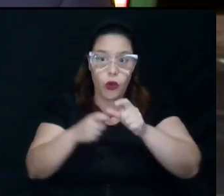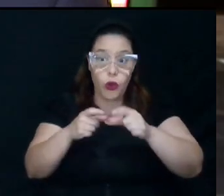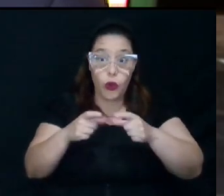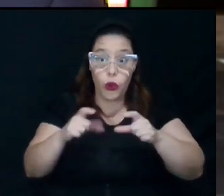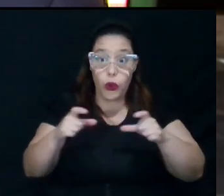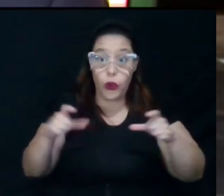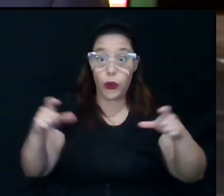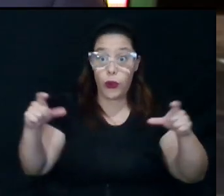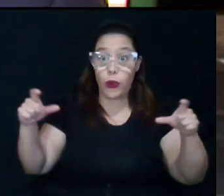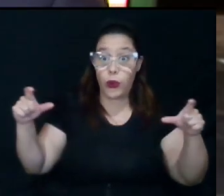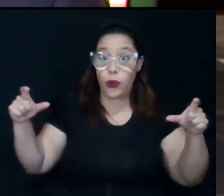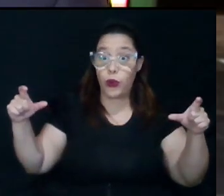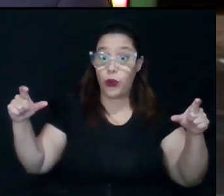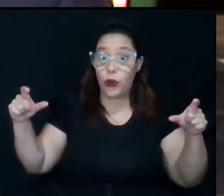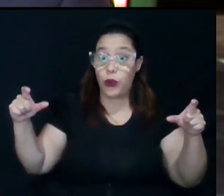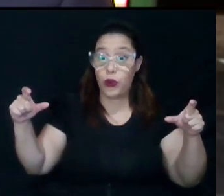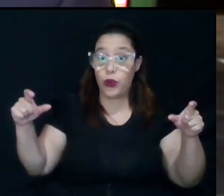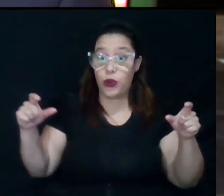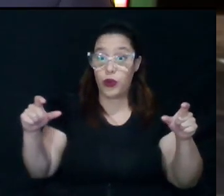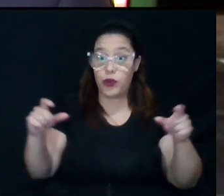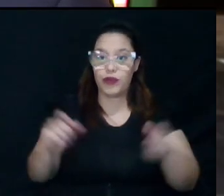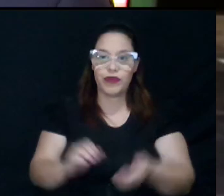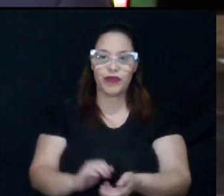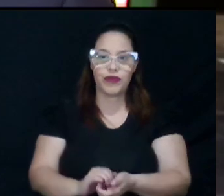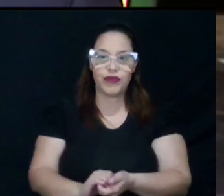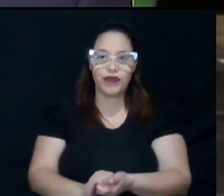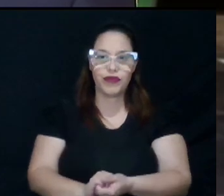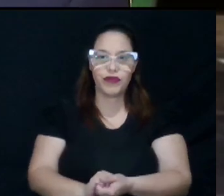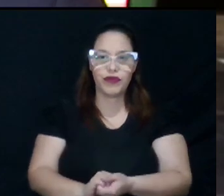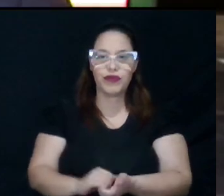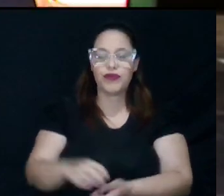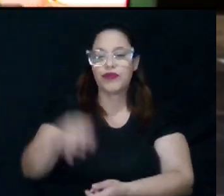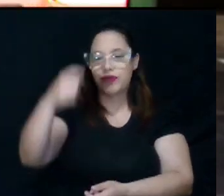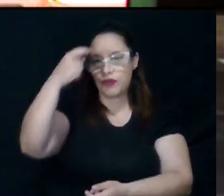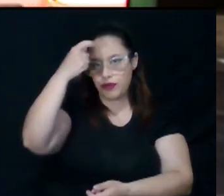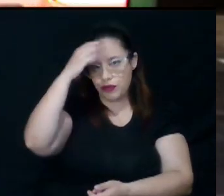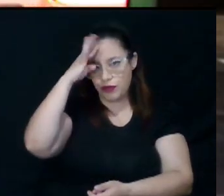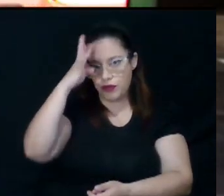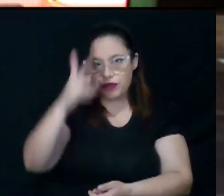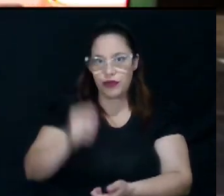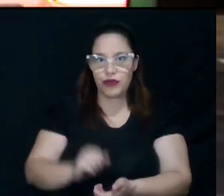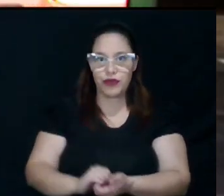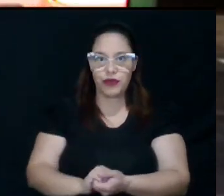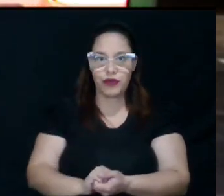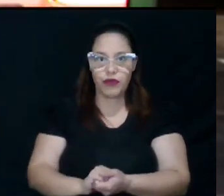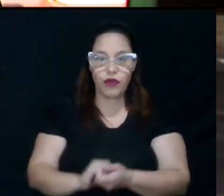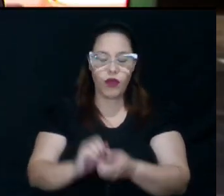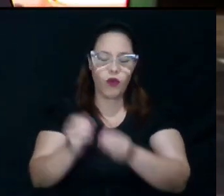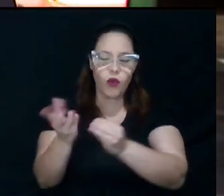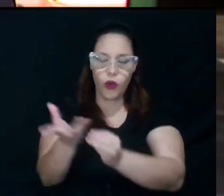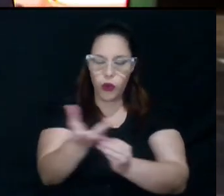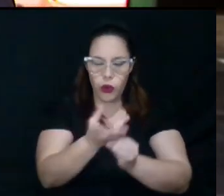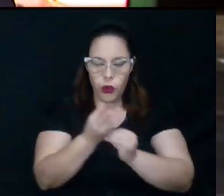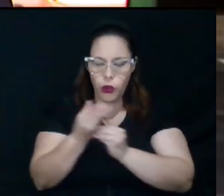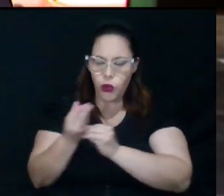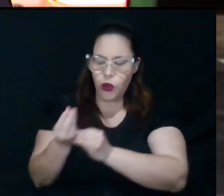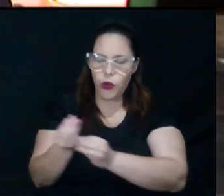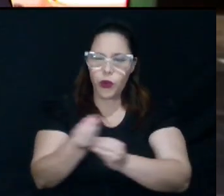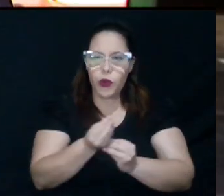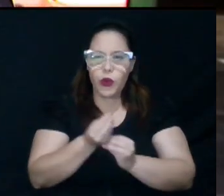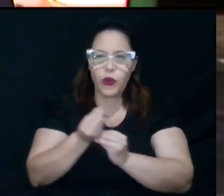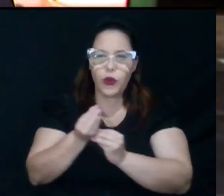em todas as áreas do conhecimento e atua também nas artes e com muita qualidade e excelência,